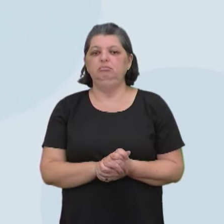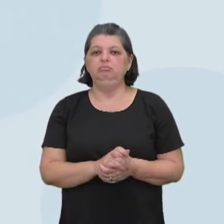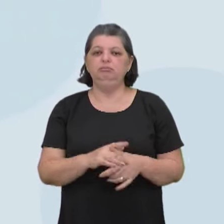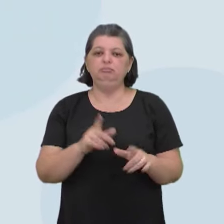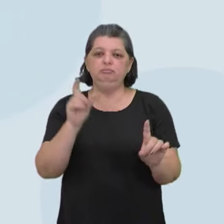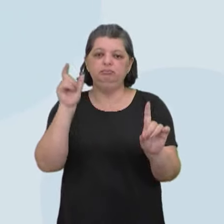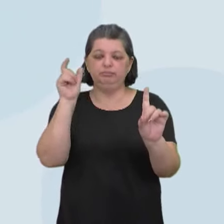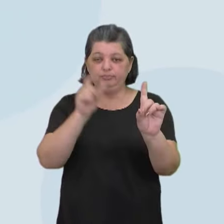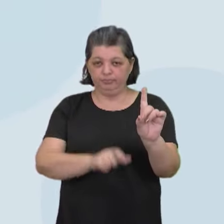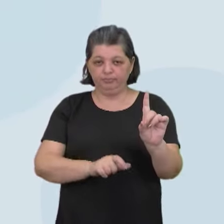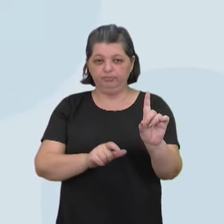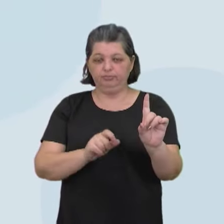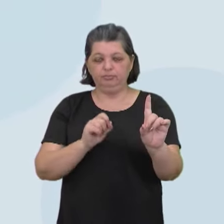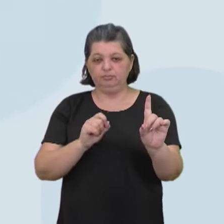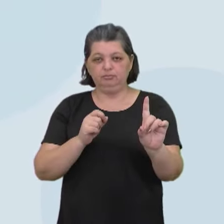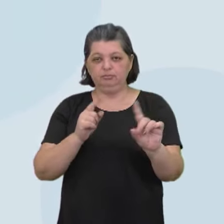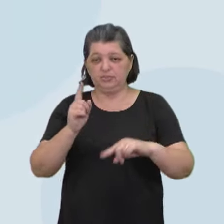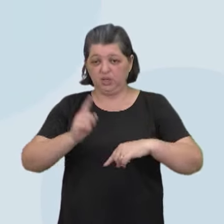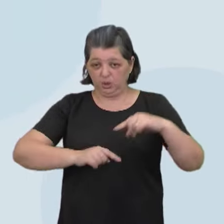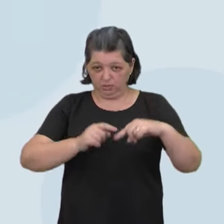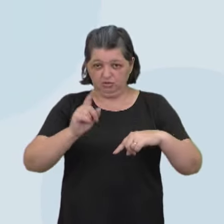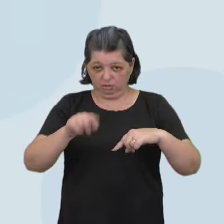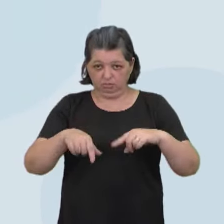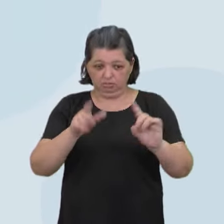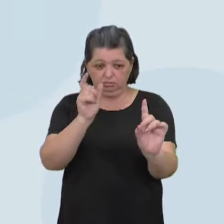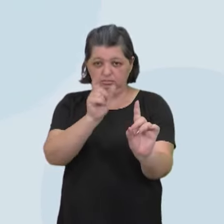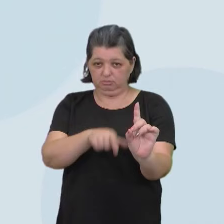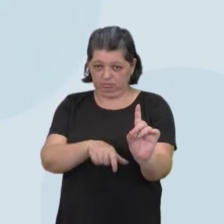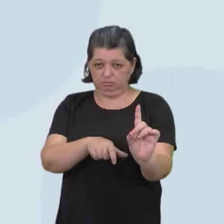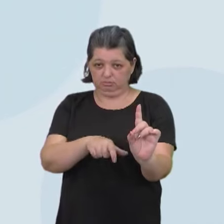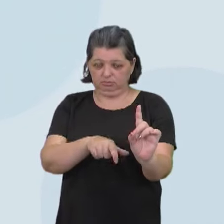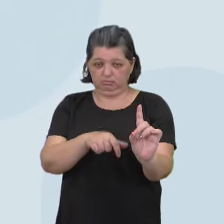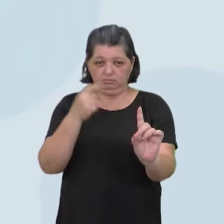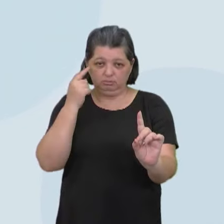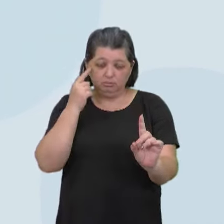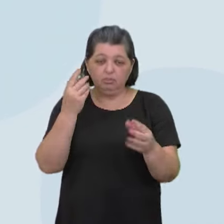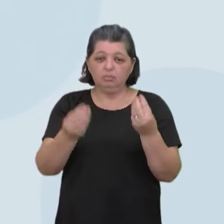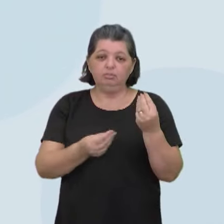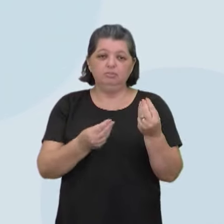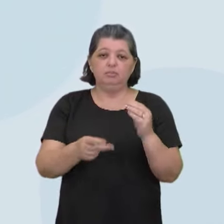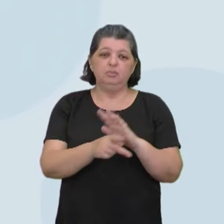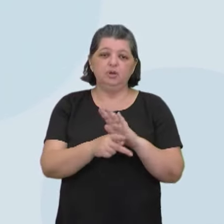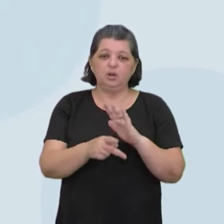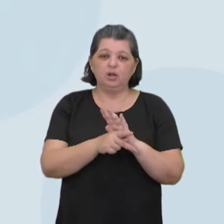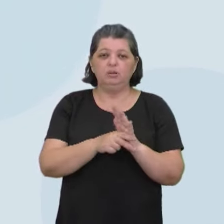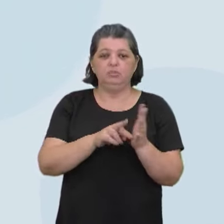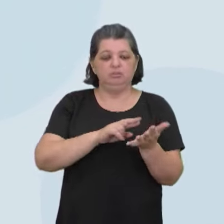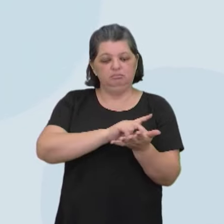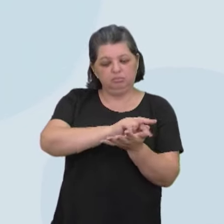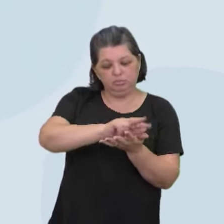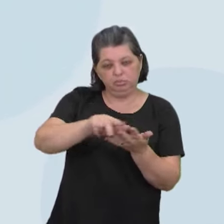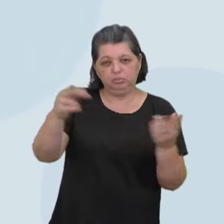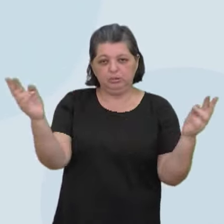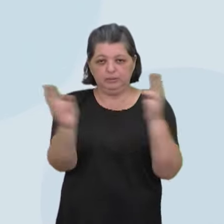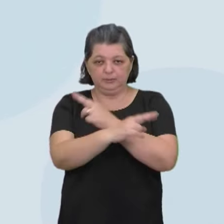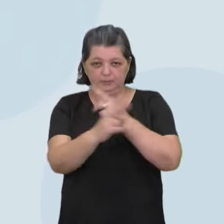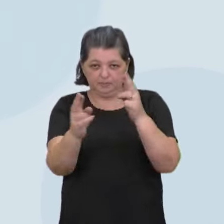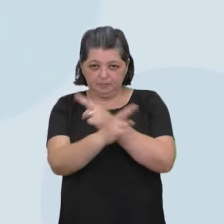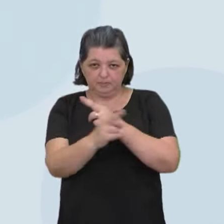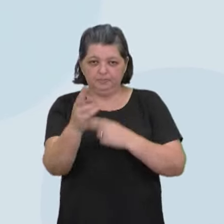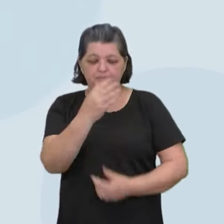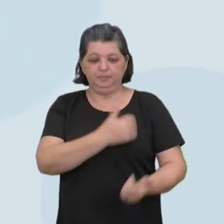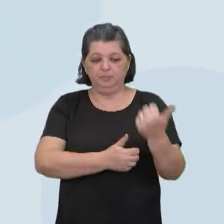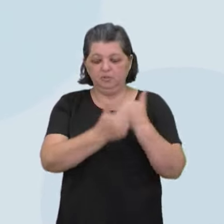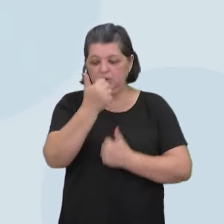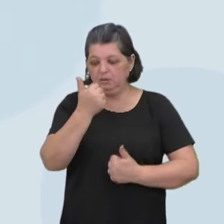objeto de estudo, mas sim o indivíduo colocado numa rede de relações entre o saber e o